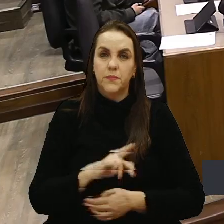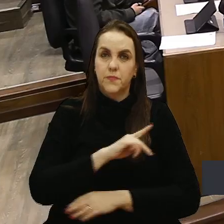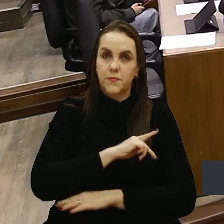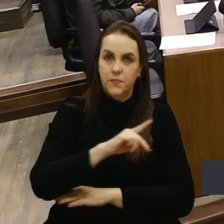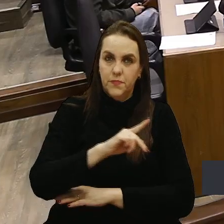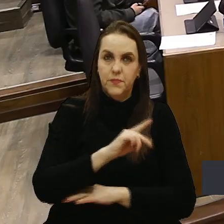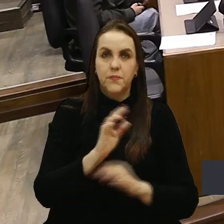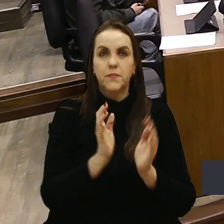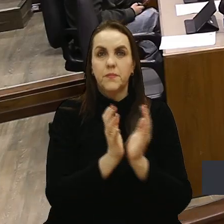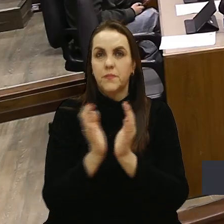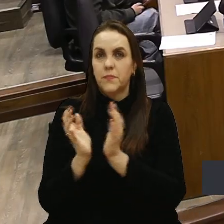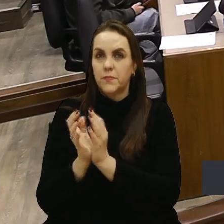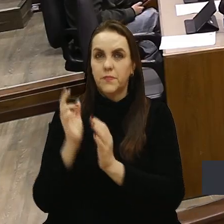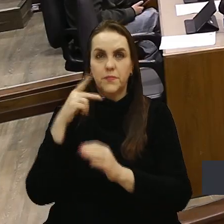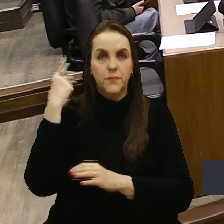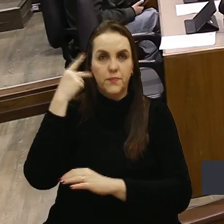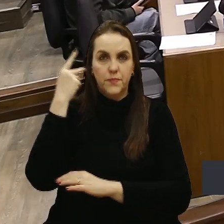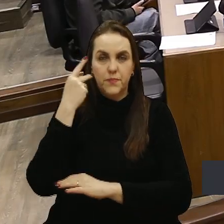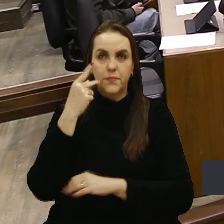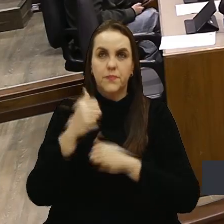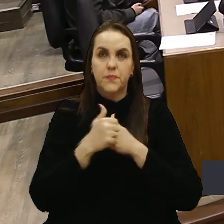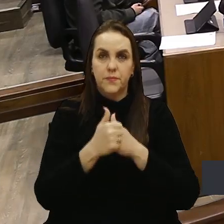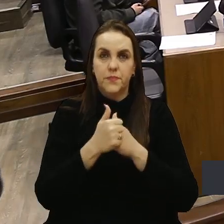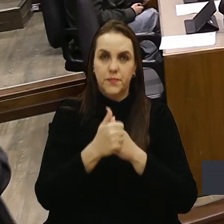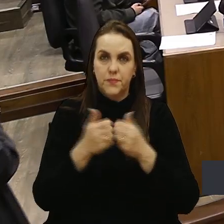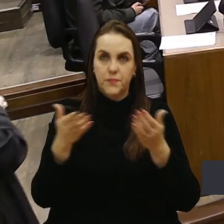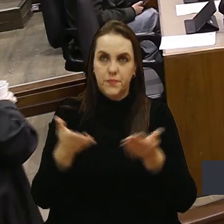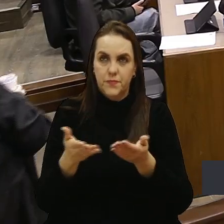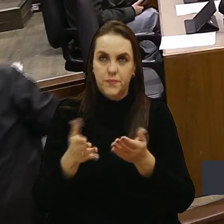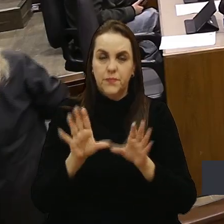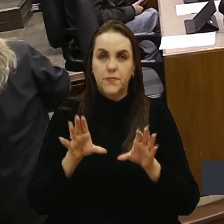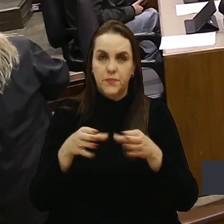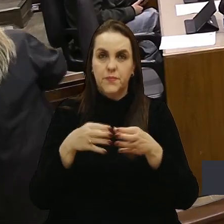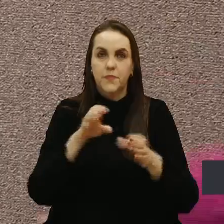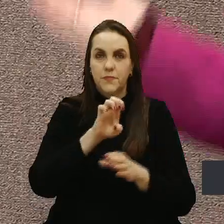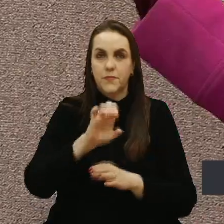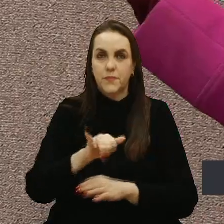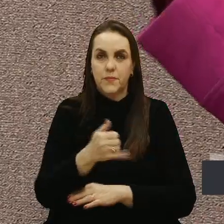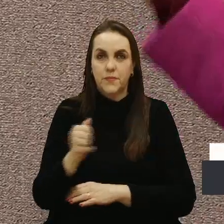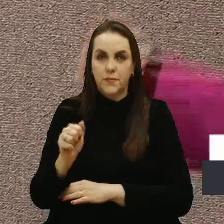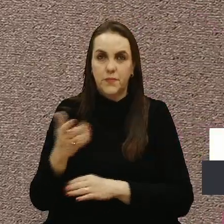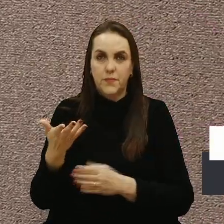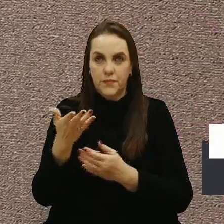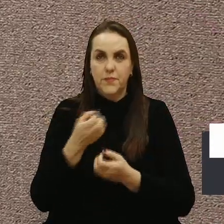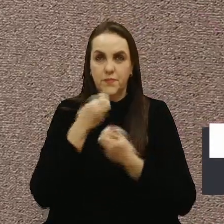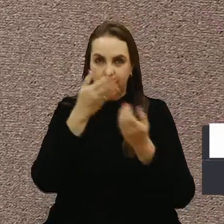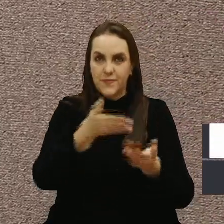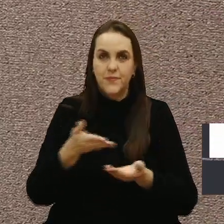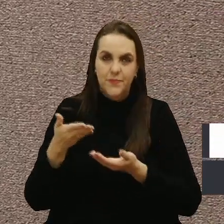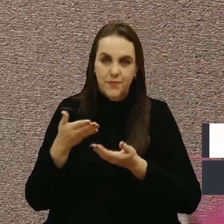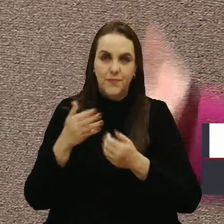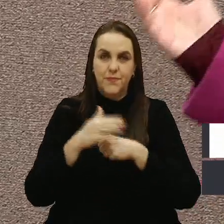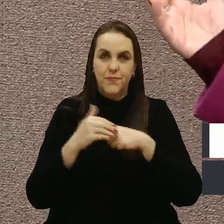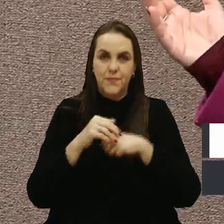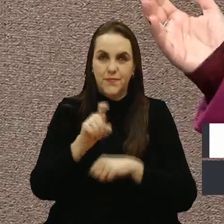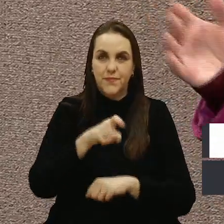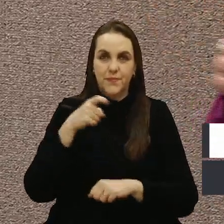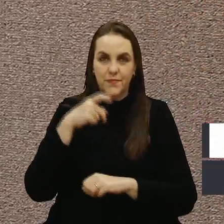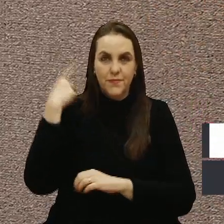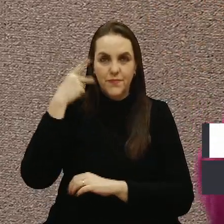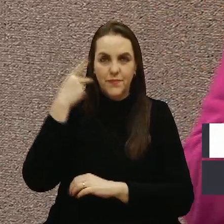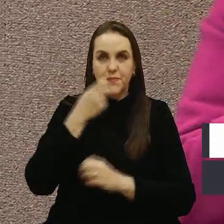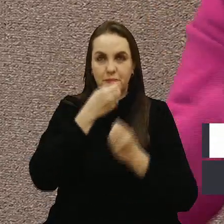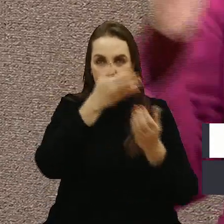Presidente, colegas vereadores, quem nos acompanha hoje aqui, a turma do EJA, sejam sempre muito bem-vindos. Nosso querido ex-vereador, sempre muito bem-vindo a